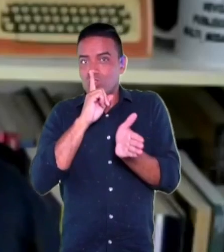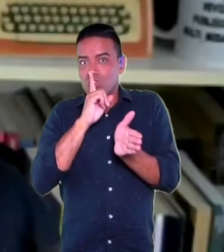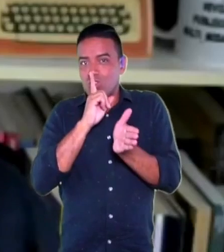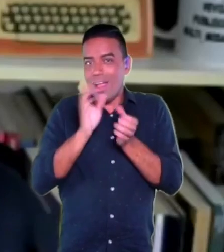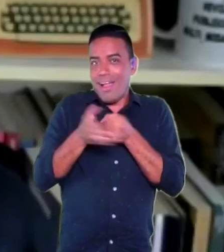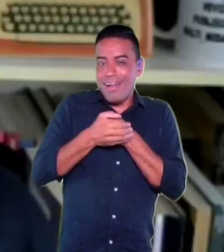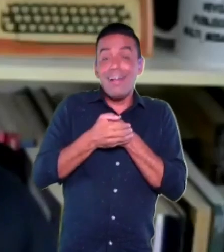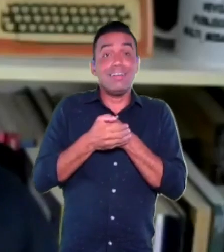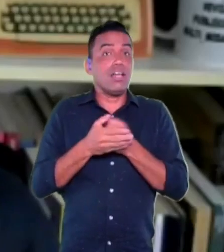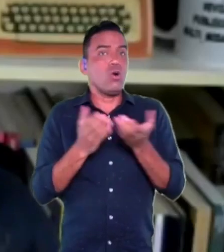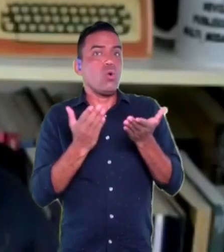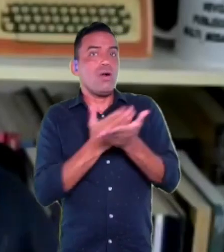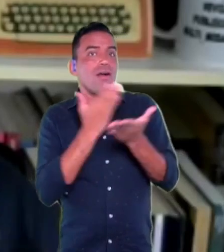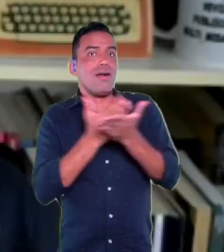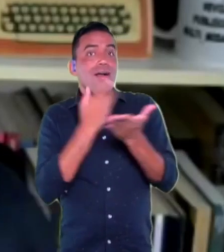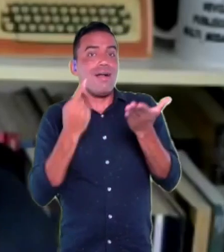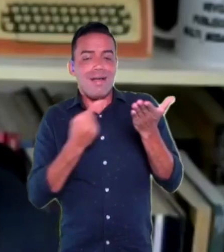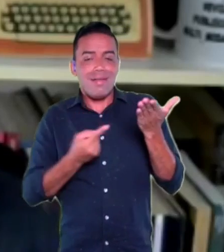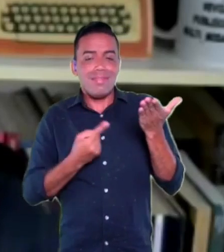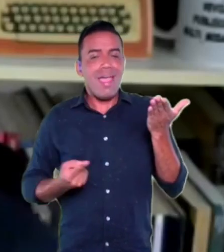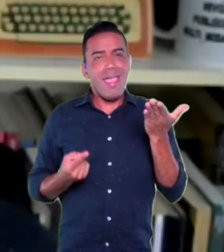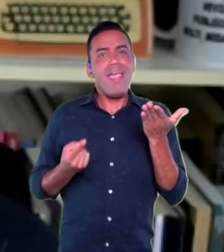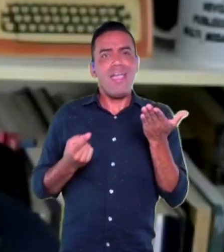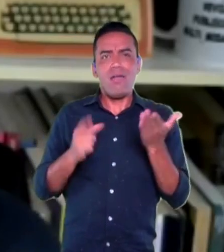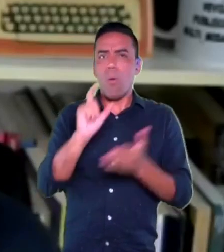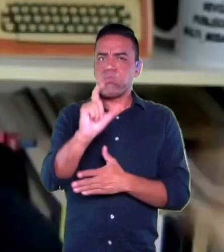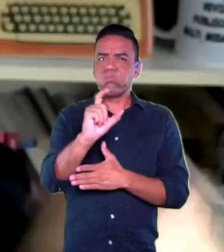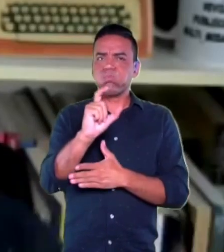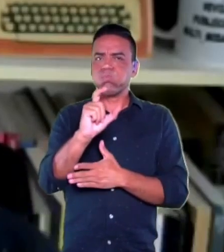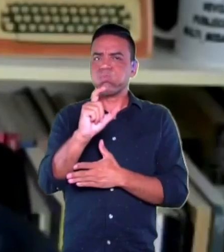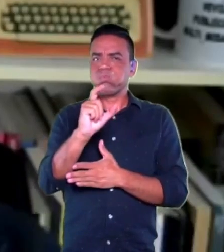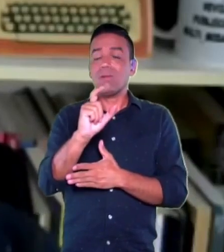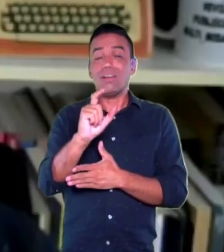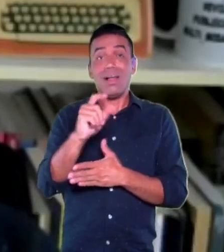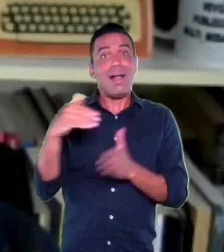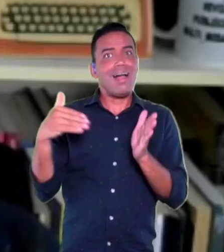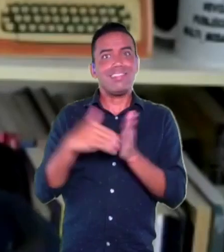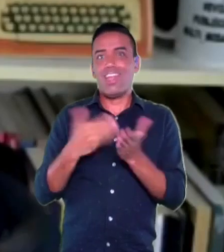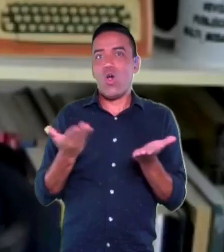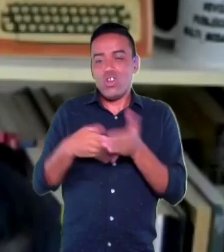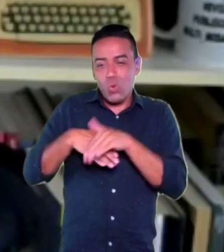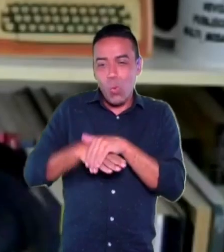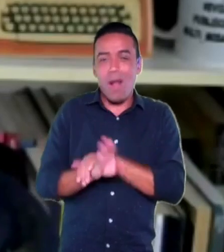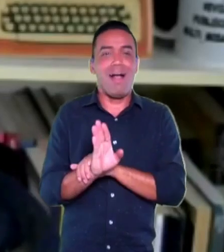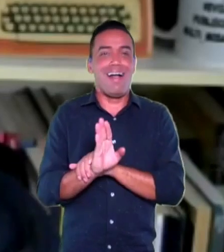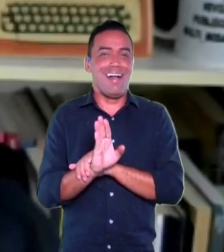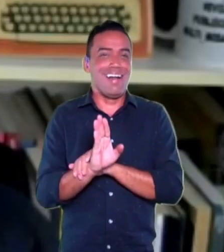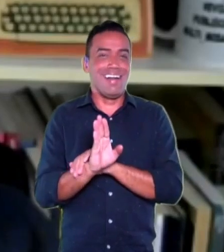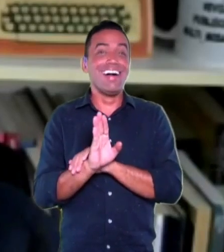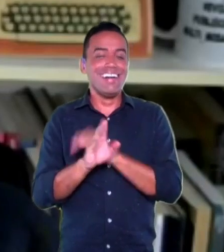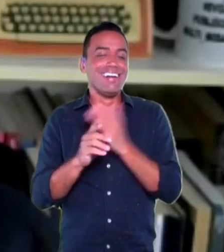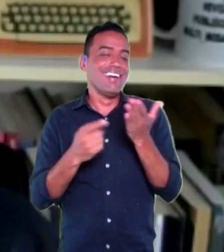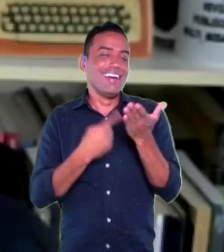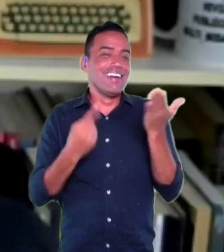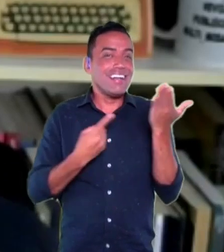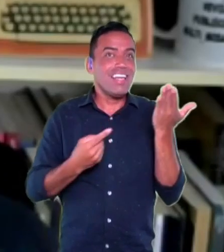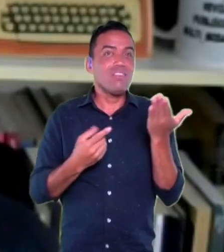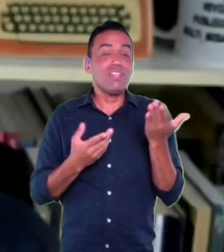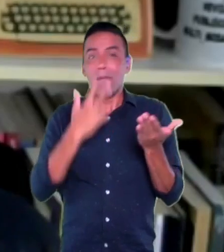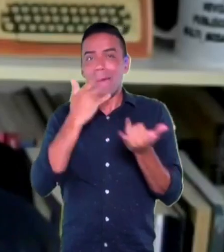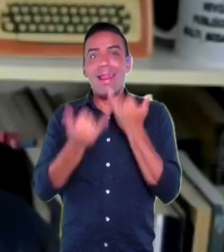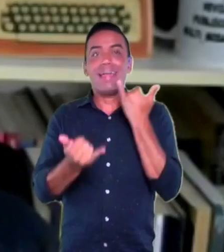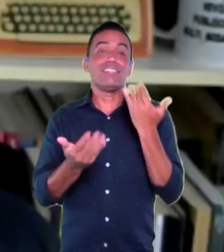tinha uns cadernos, assim, grandes, que estão aqui até hoje guardados, mas esses cadernos que você fala sozinho,